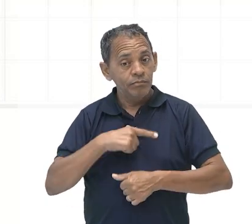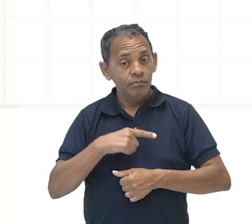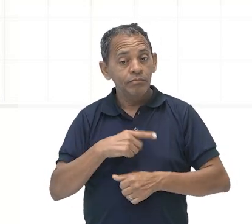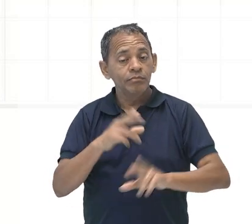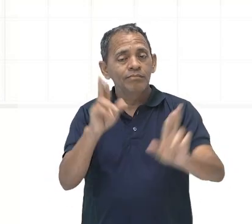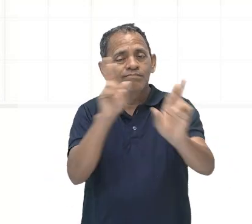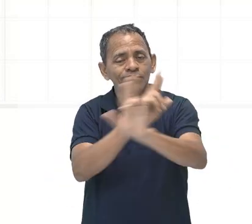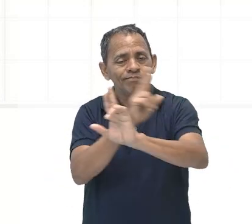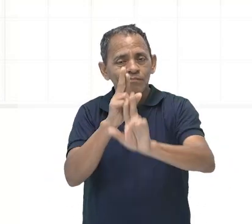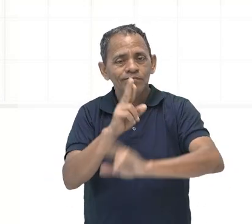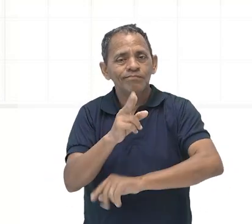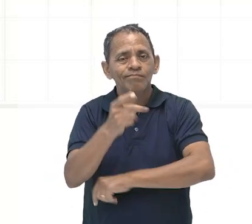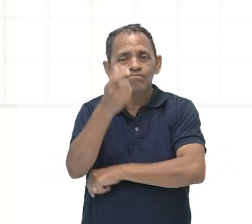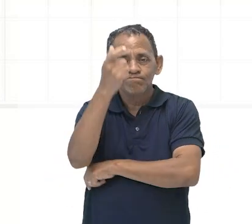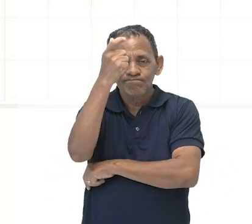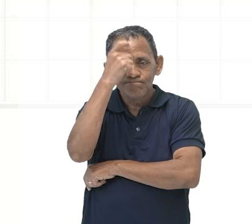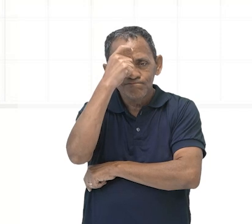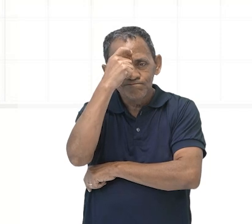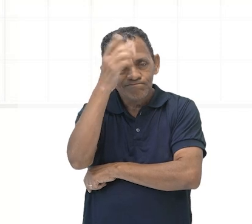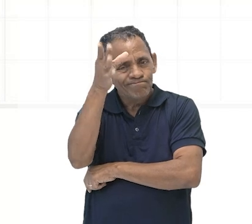relações na cabeça.